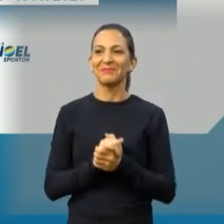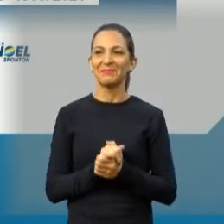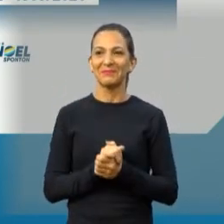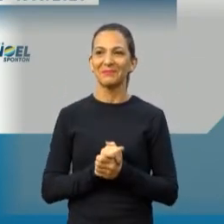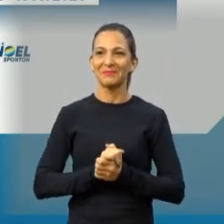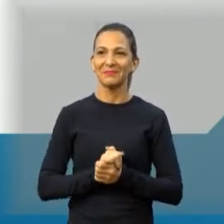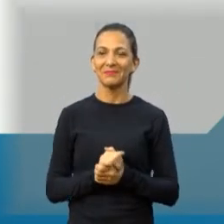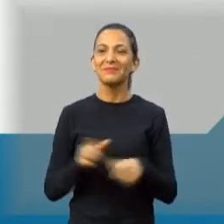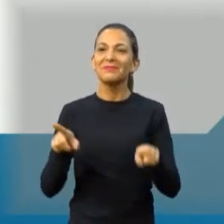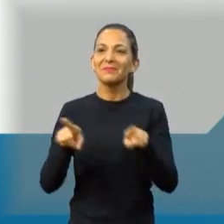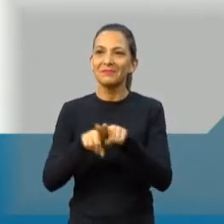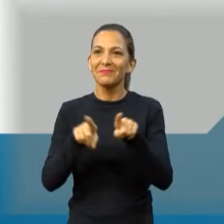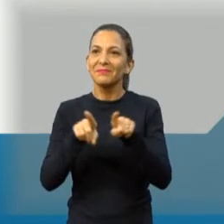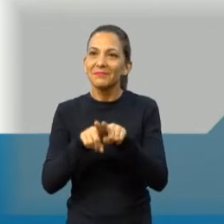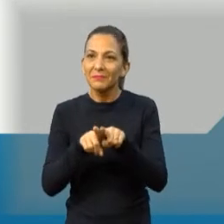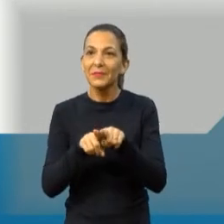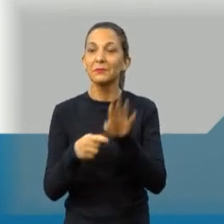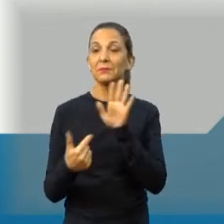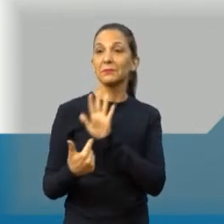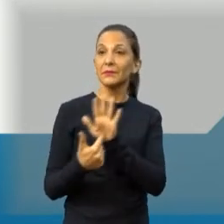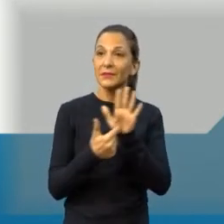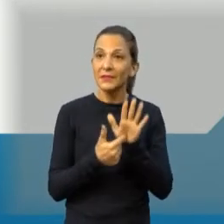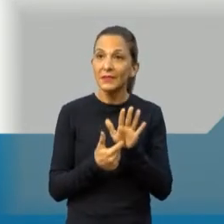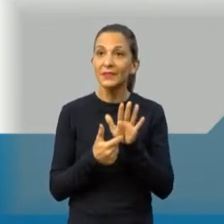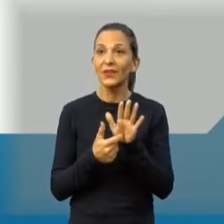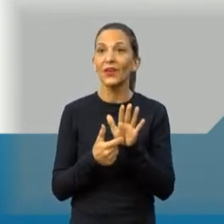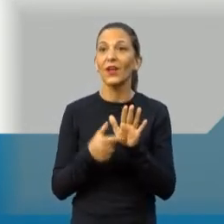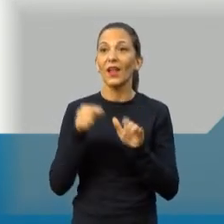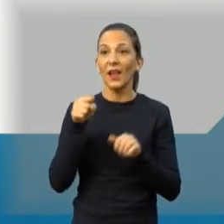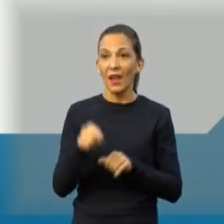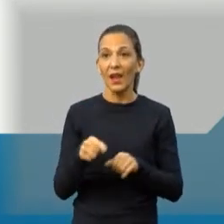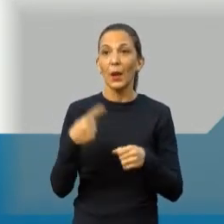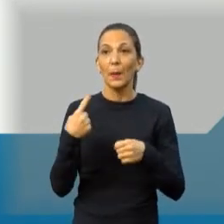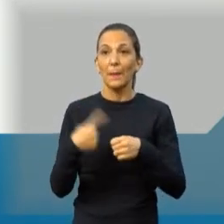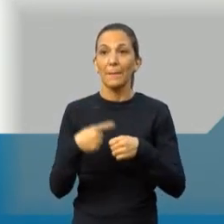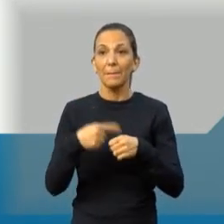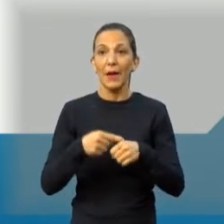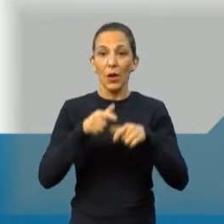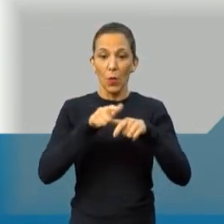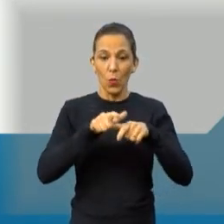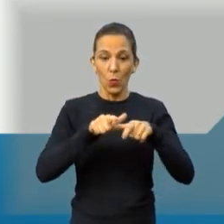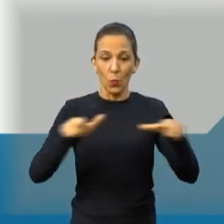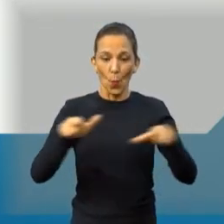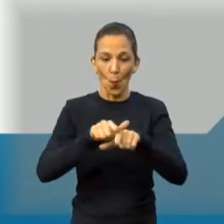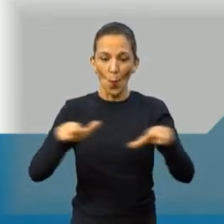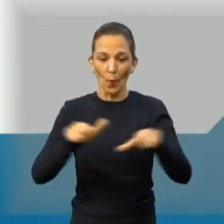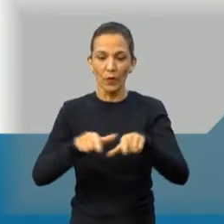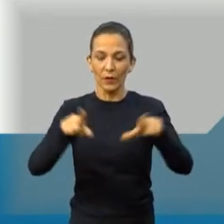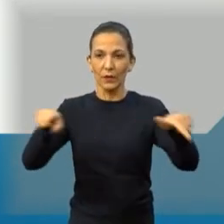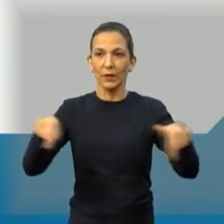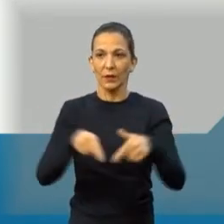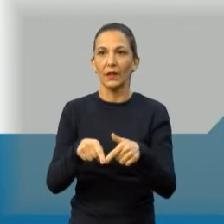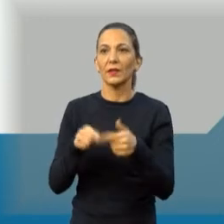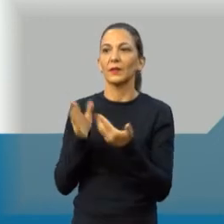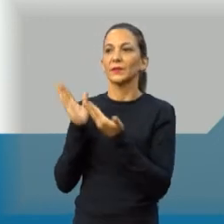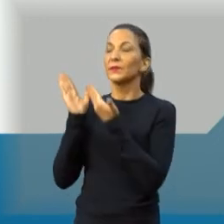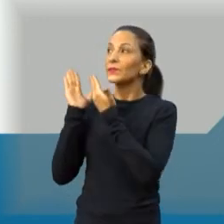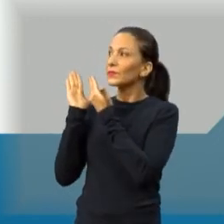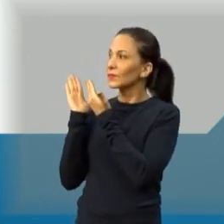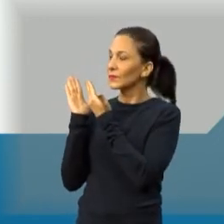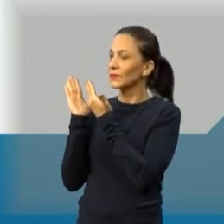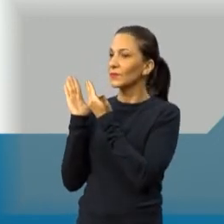assim como também como foi abordado agora a pouco no Parque das Hortênsias a limpeza do campão e no Residencial Jacarandá